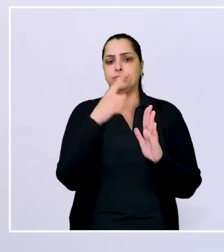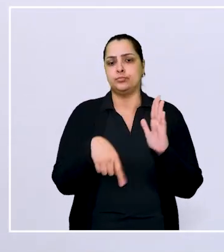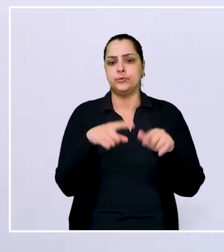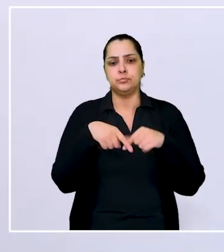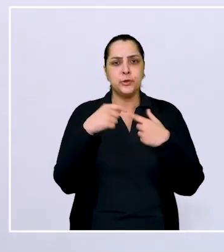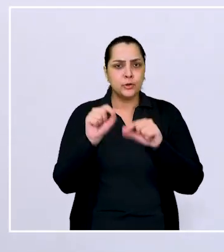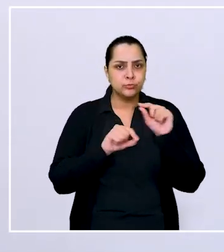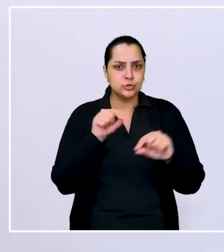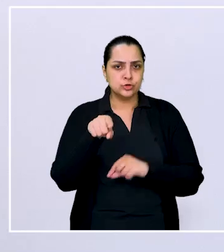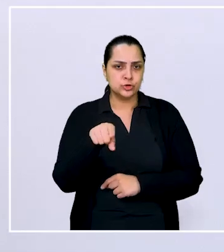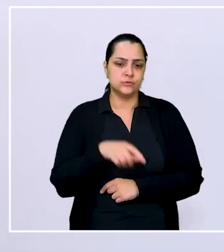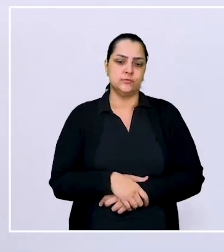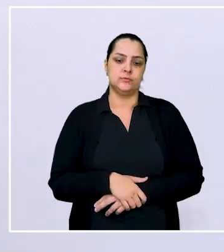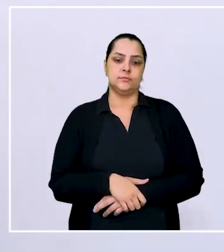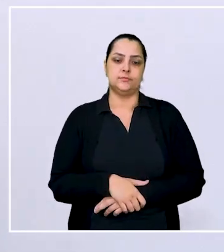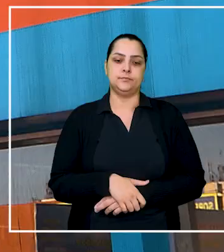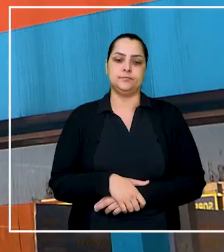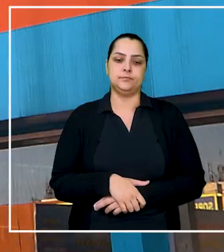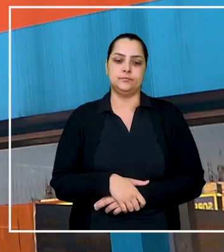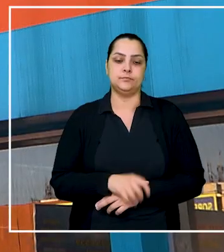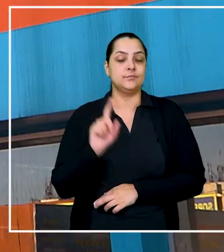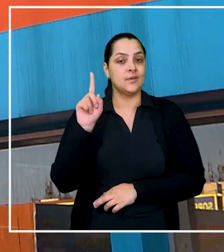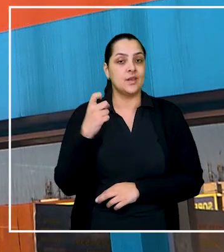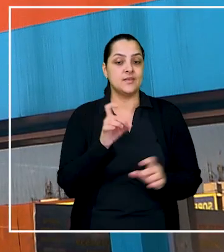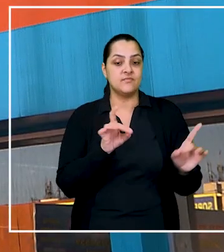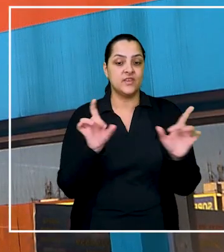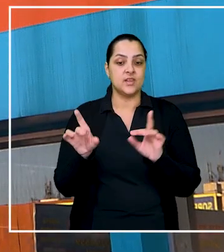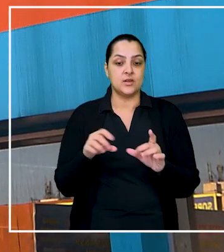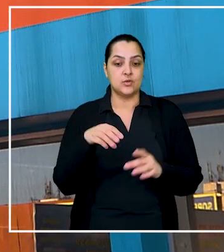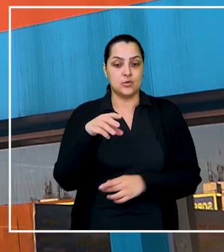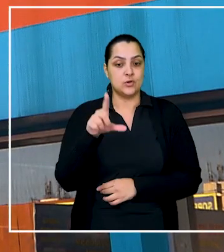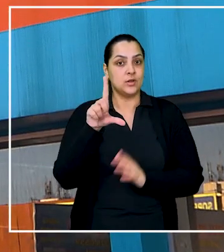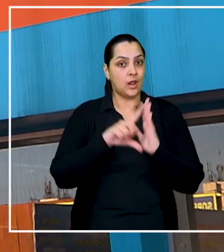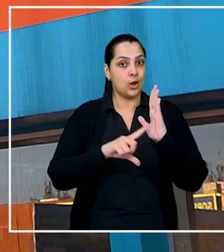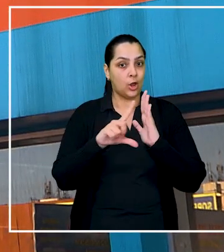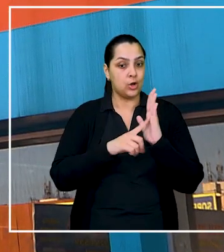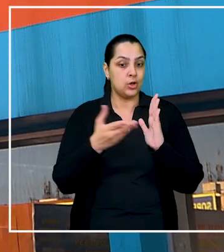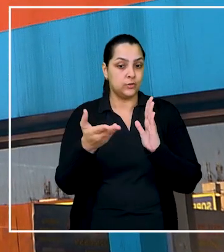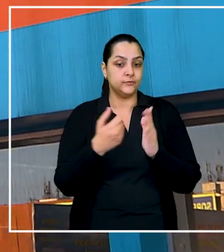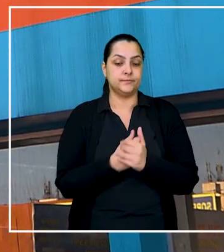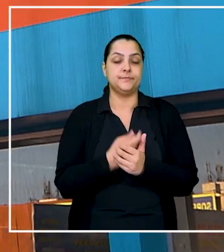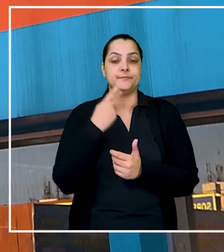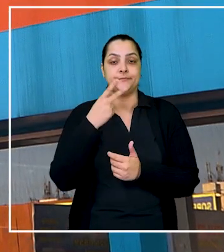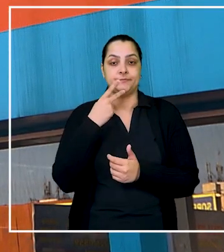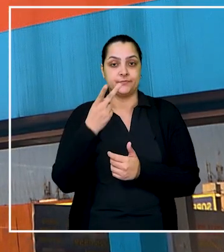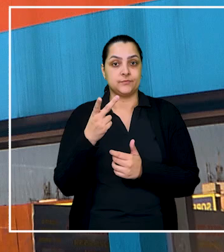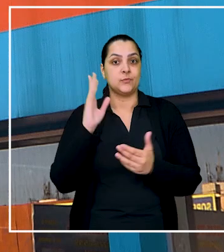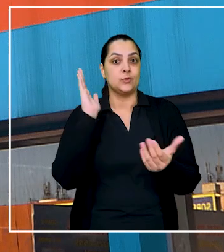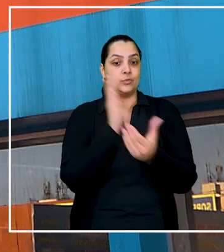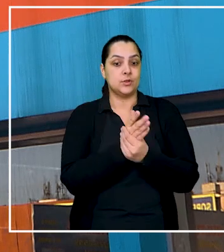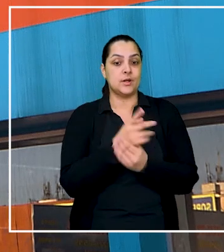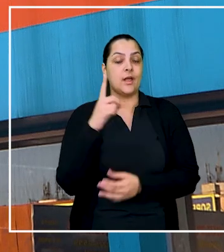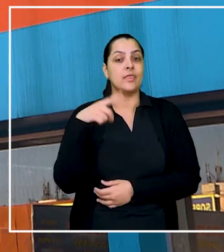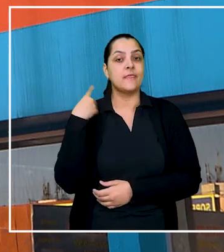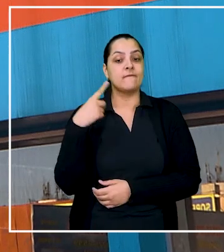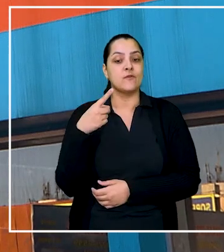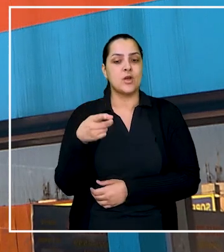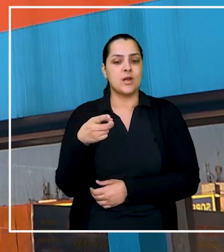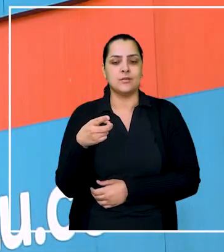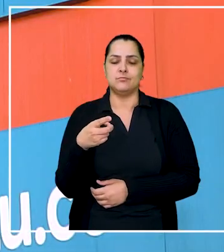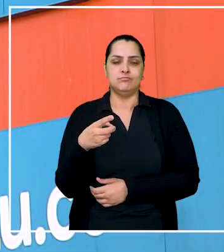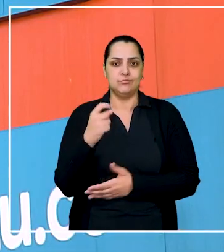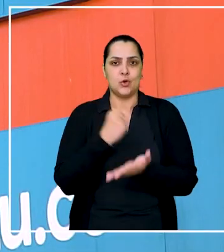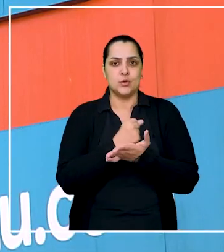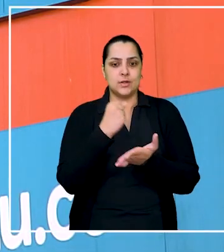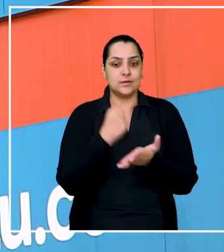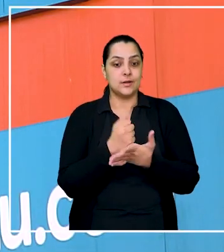para anulações por esse motivo. O ex-vendedor da Magazine Luiza disse na reclamação trabalhista que o